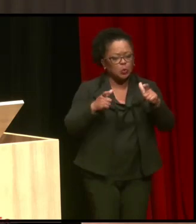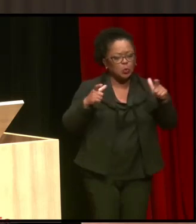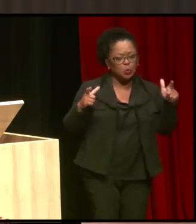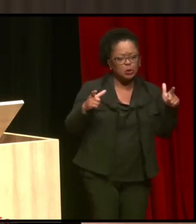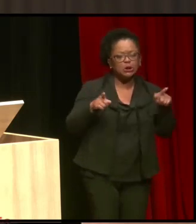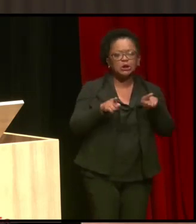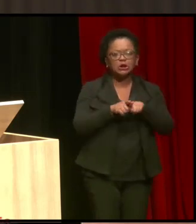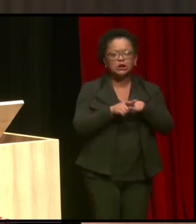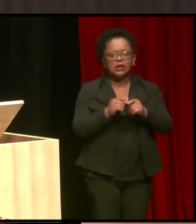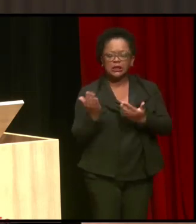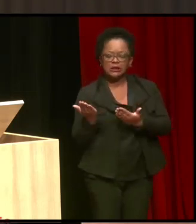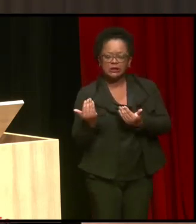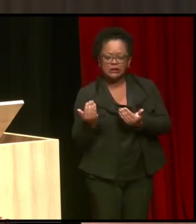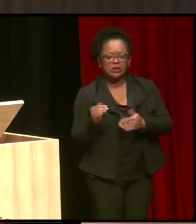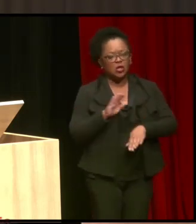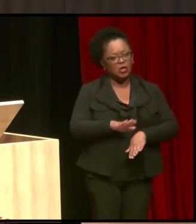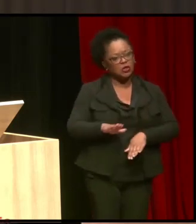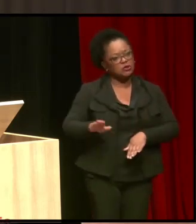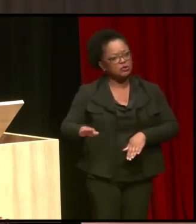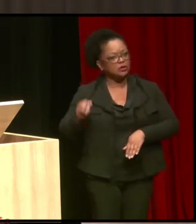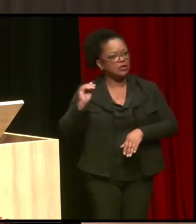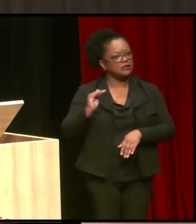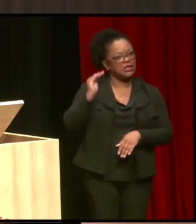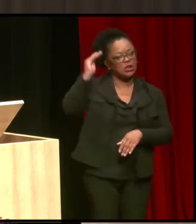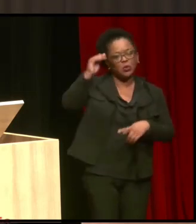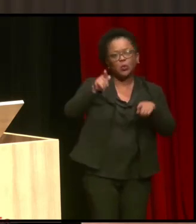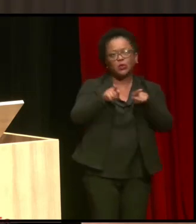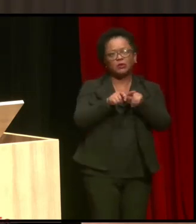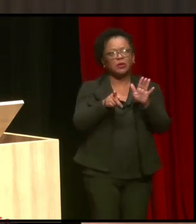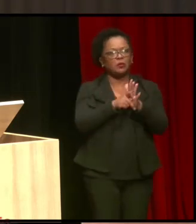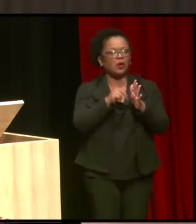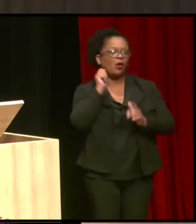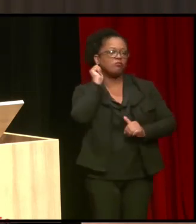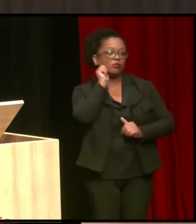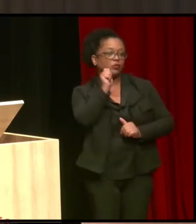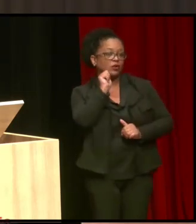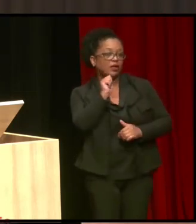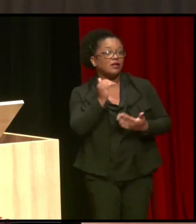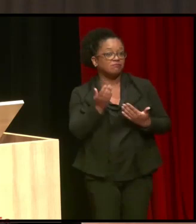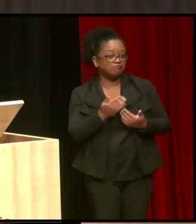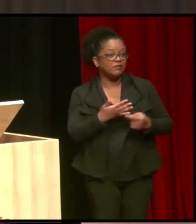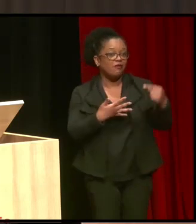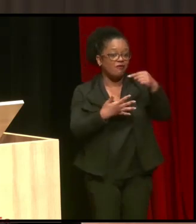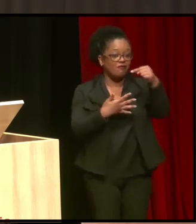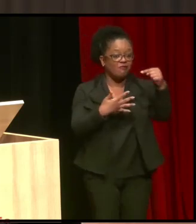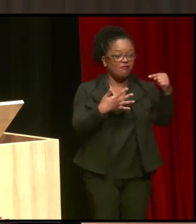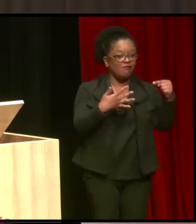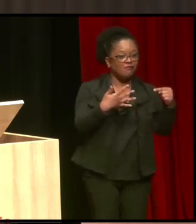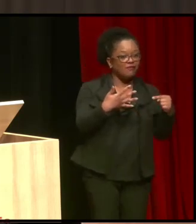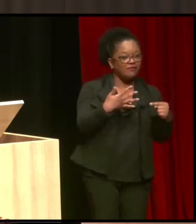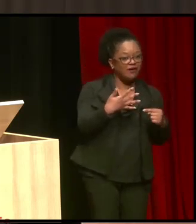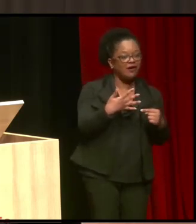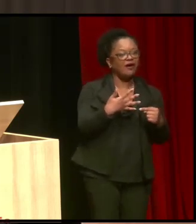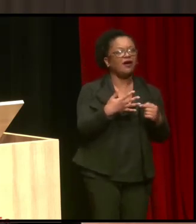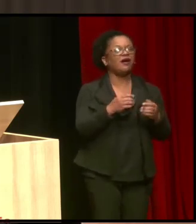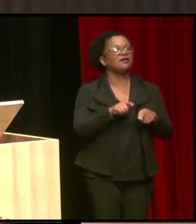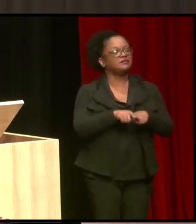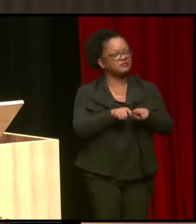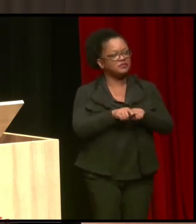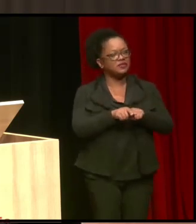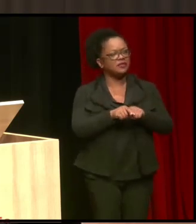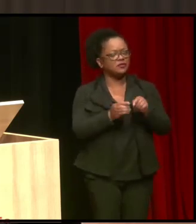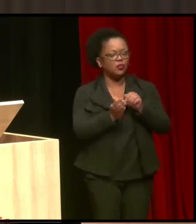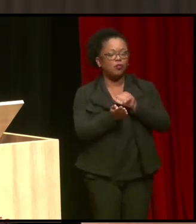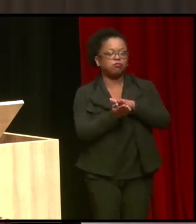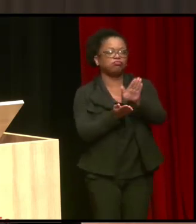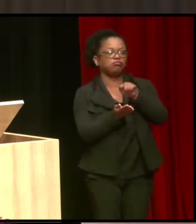jovem, para adulto, Bíblia. Hoje tem Bíblia para mulher, para isso, para aquilo, para os mais diferentes públicos, ela publica a